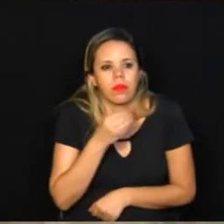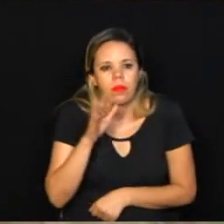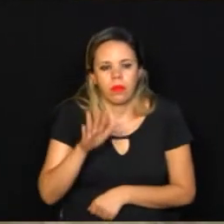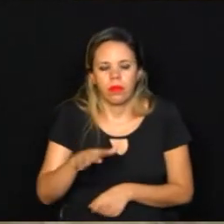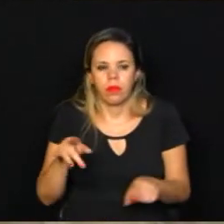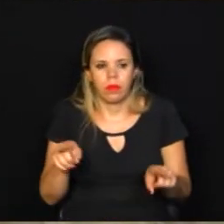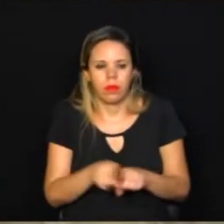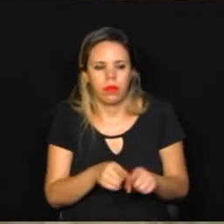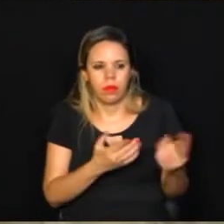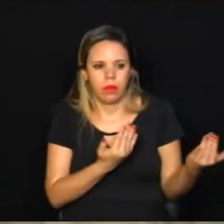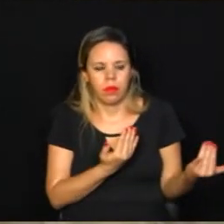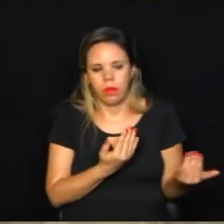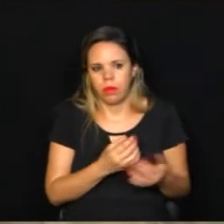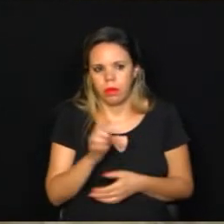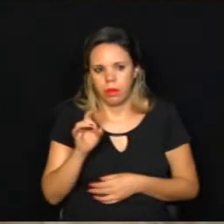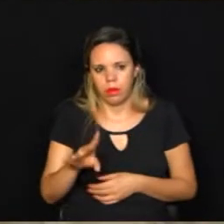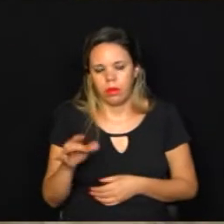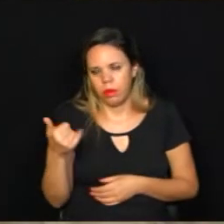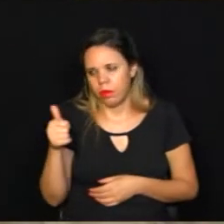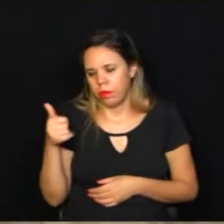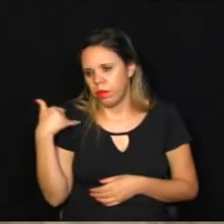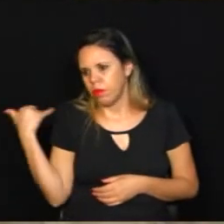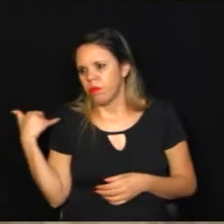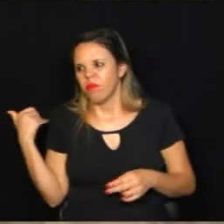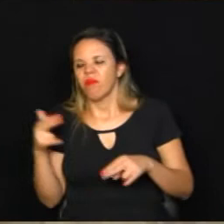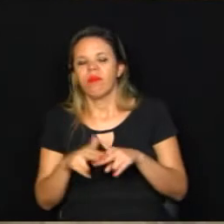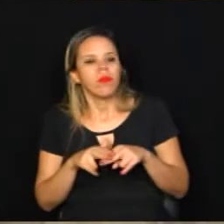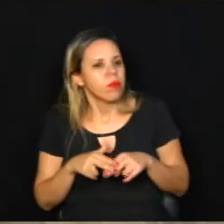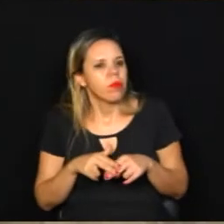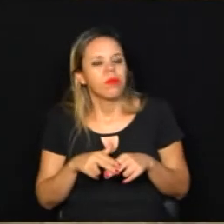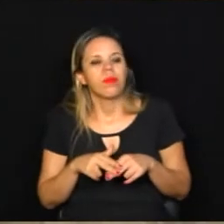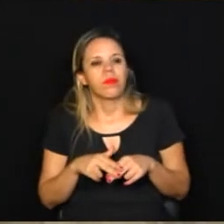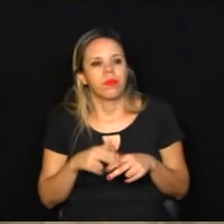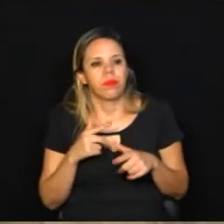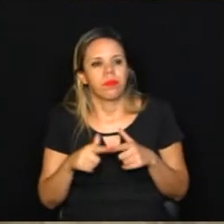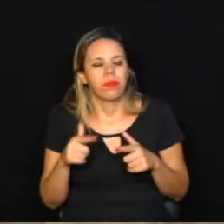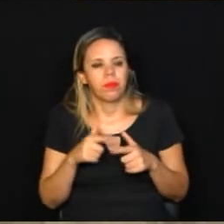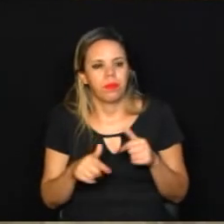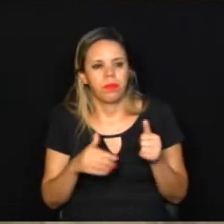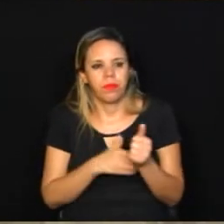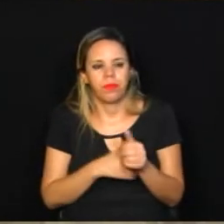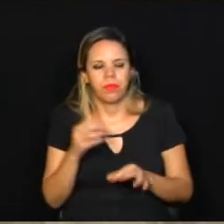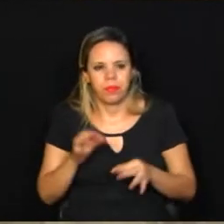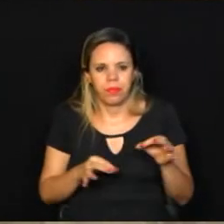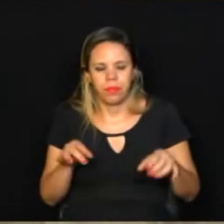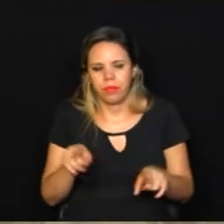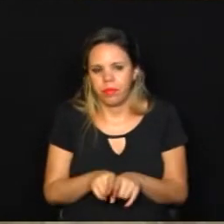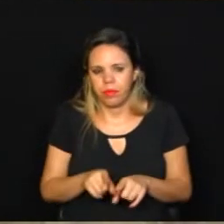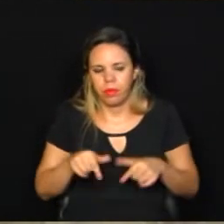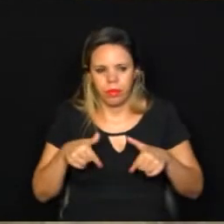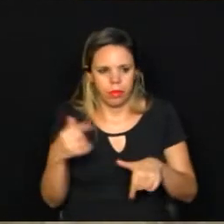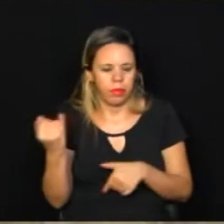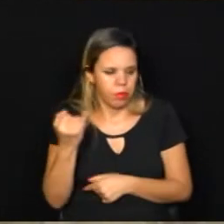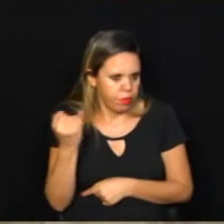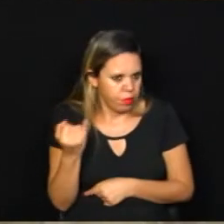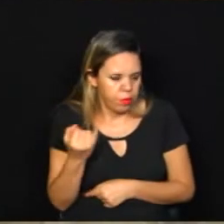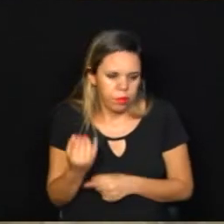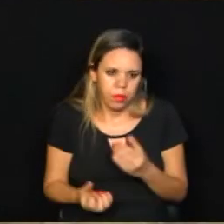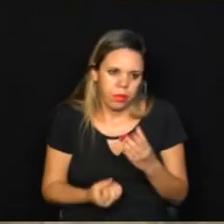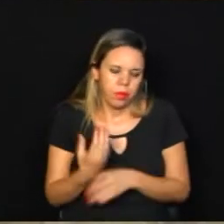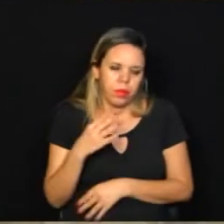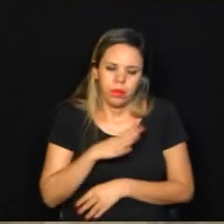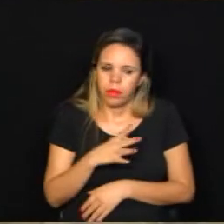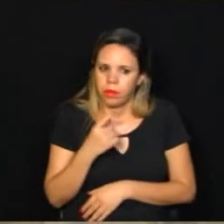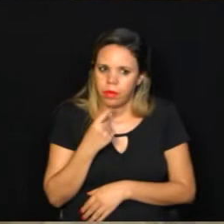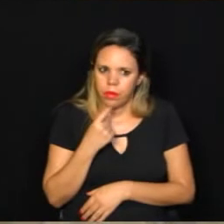né? Muito jovem, apenas 11 anos, por isso que corre em segredo de justiça também, e ações importantes que acontecem na